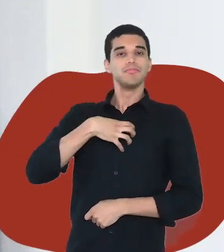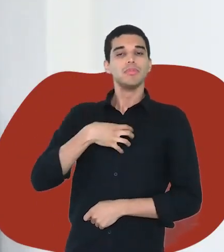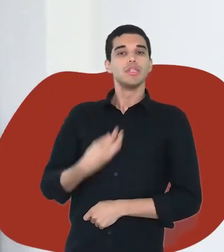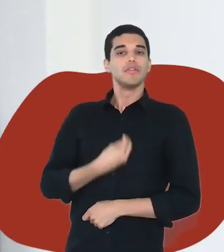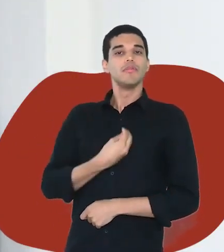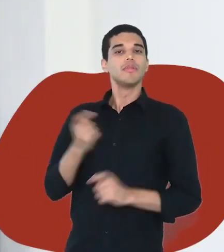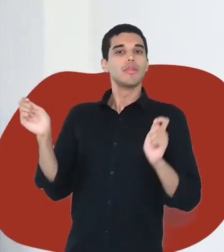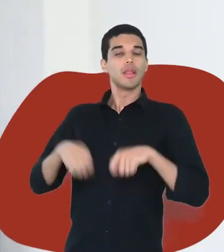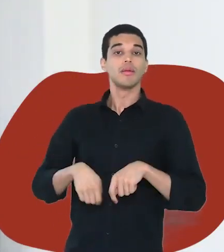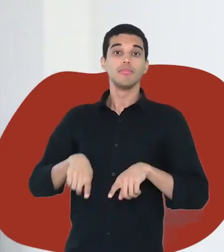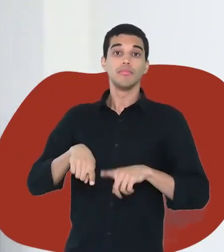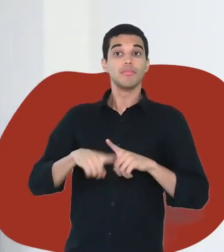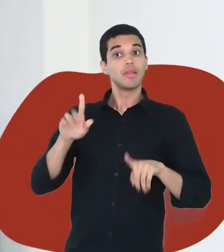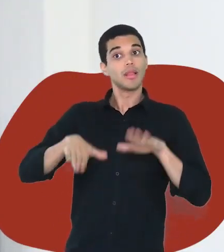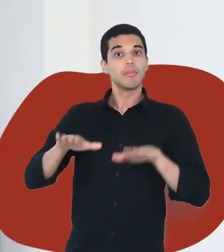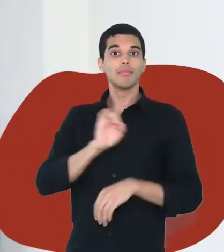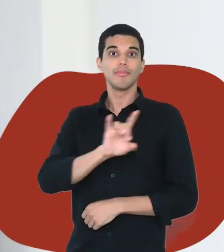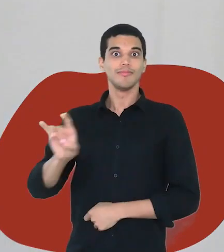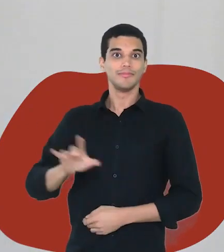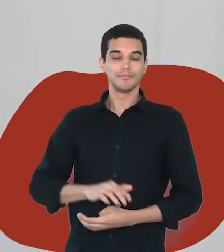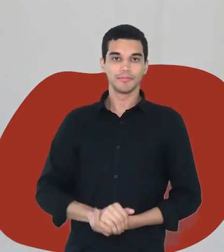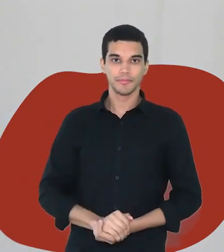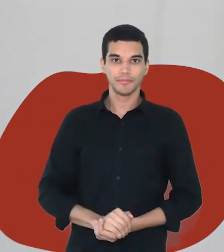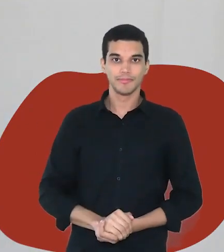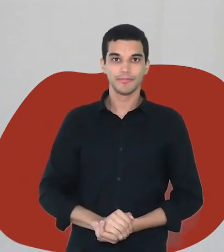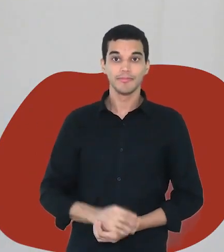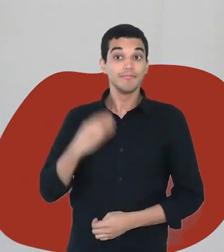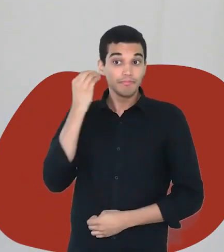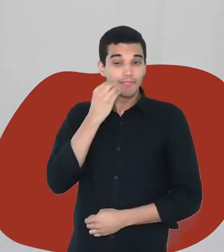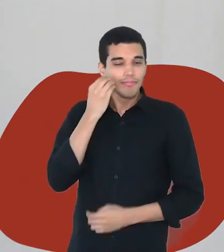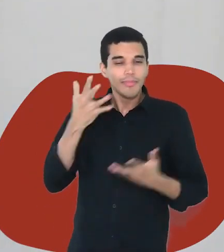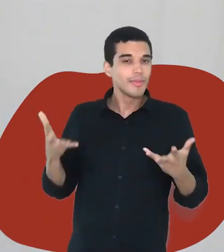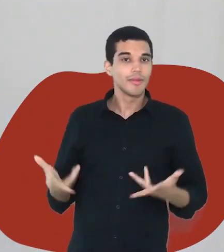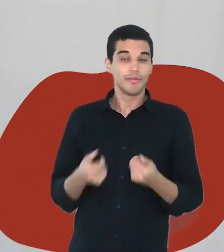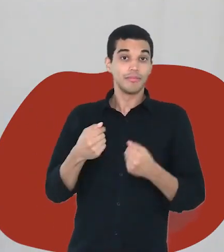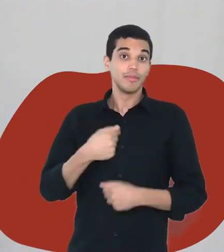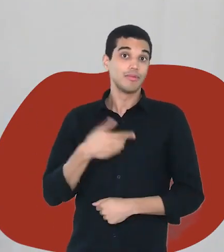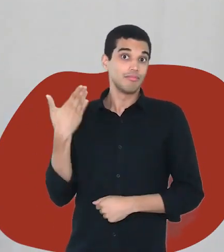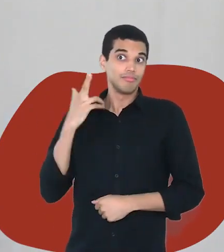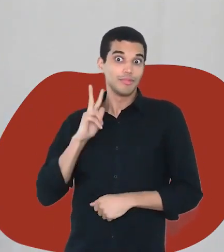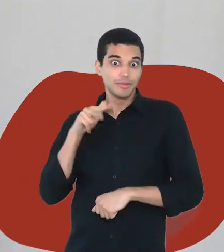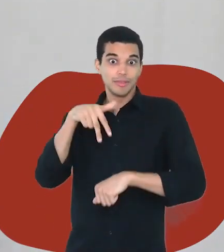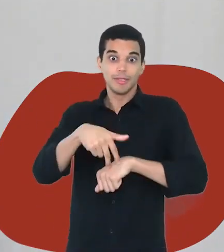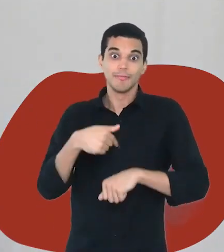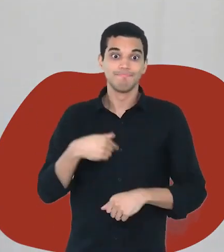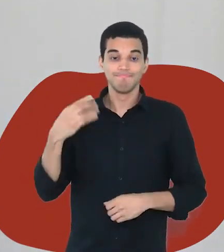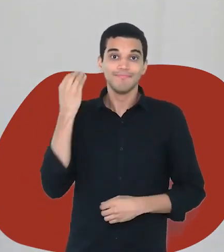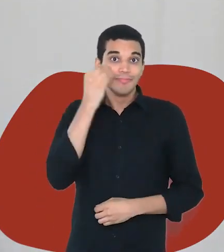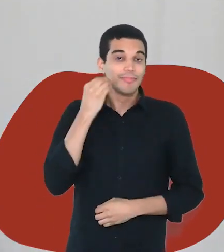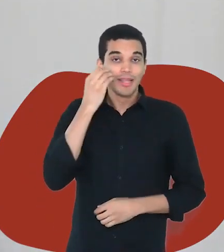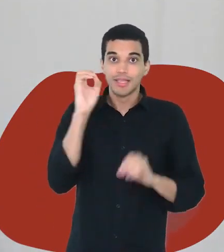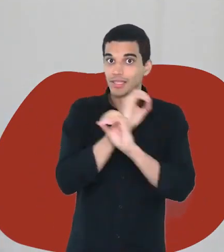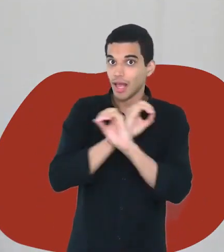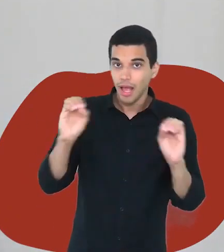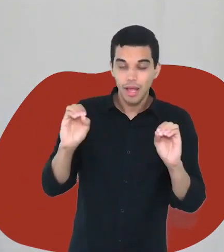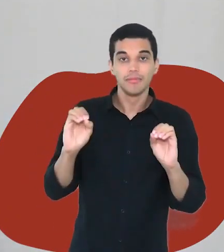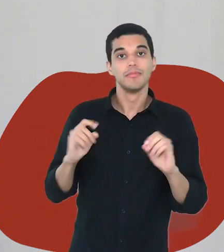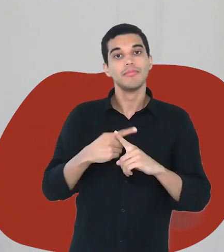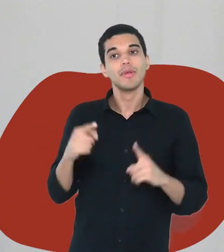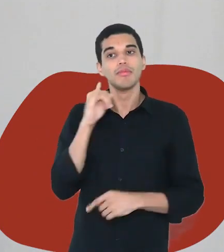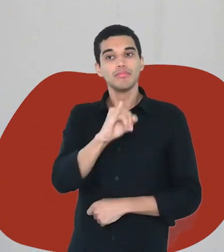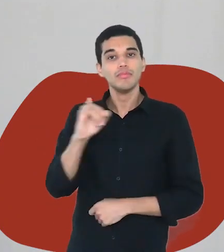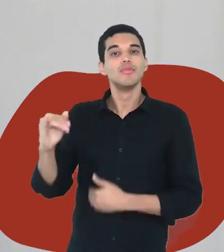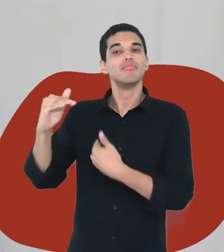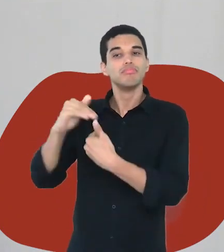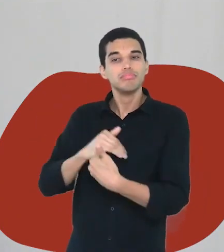outro mundo é possível só depende de cada um de nós a experiência maravilhosa se quando eu cheguei de cara eu não tenho experiência nenhuma né quando eu fui